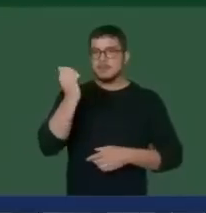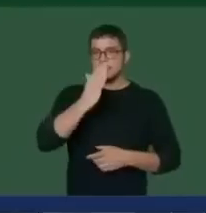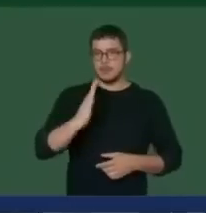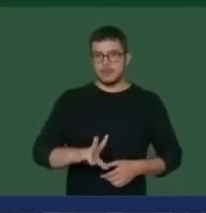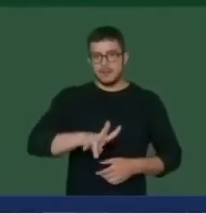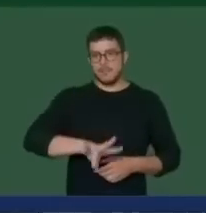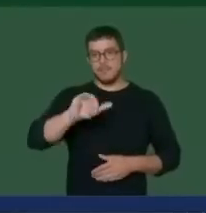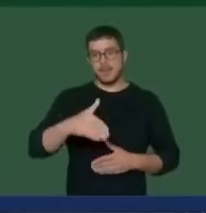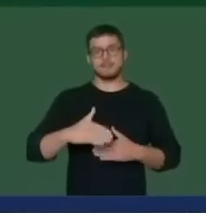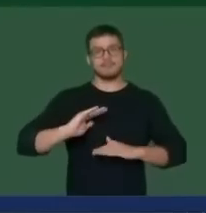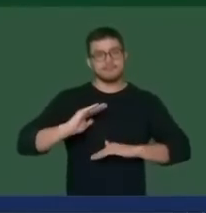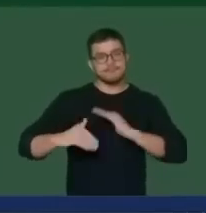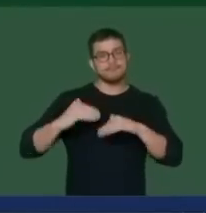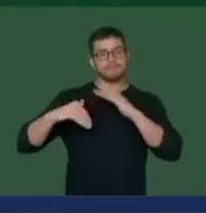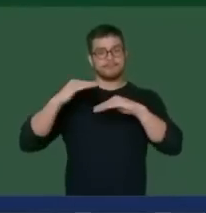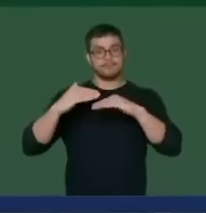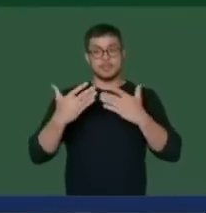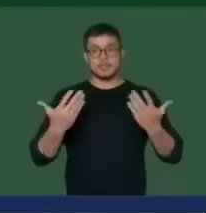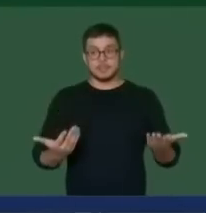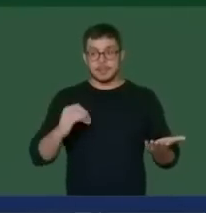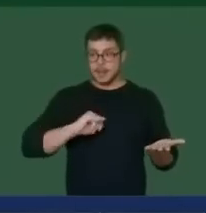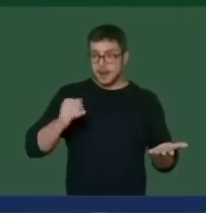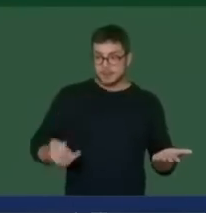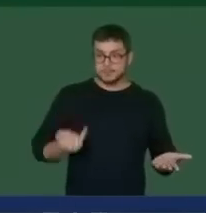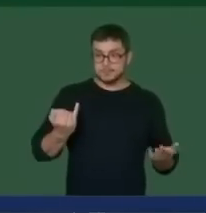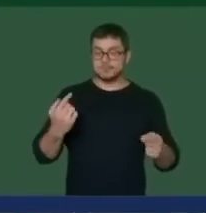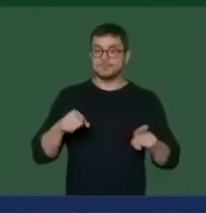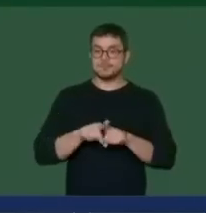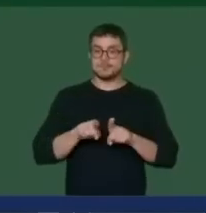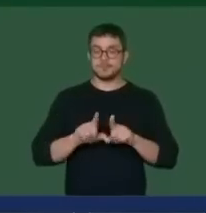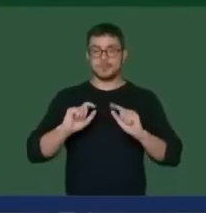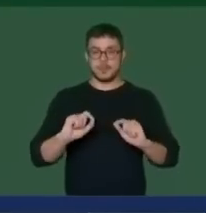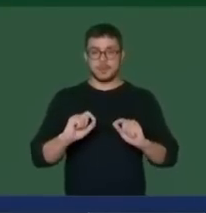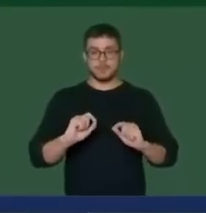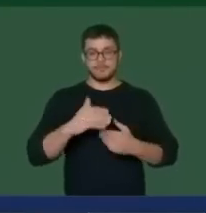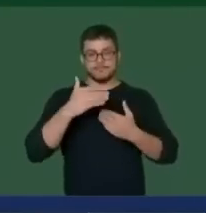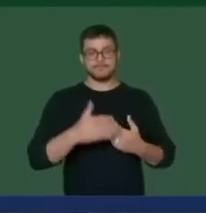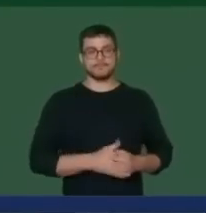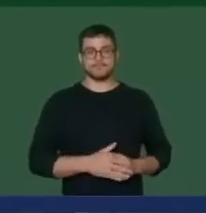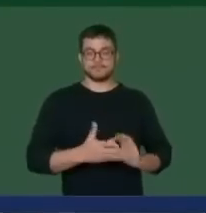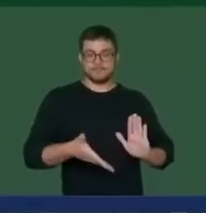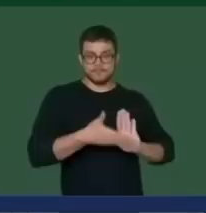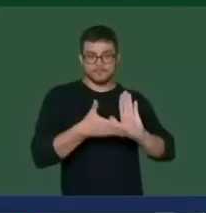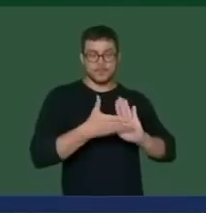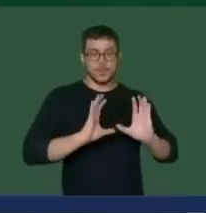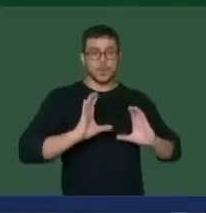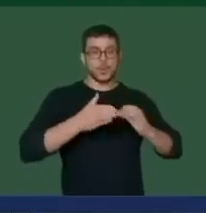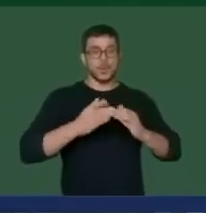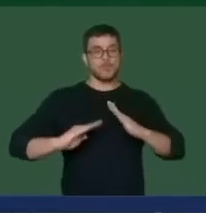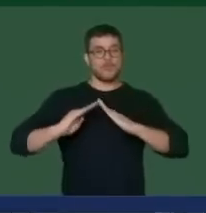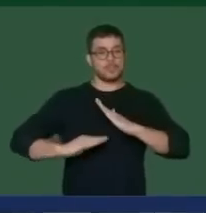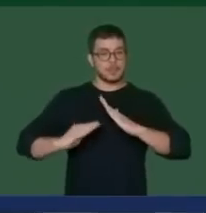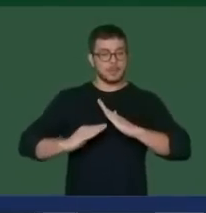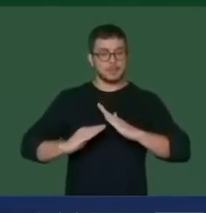fortalecida. E aqui quero fazer um reconhecimento às Forças Armadas e seu respeito à Constituição. No que